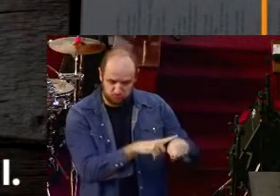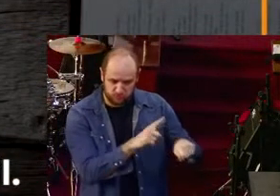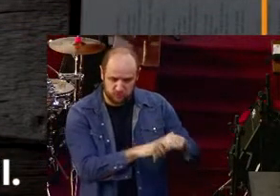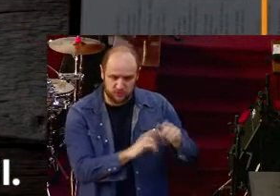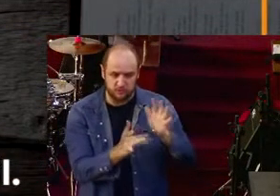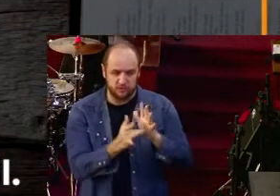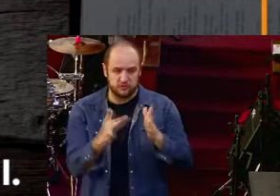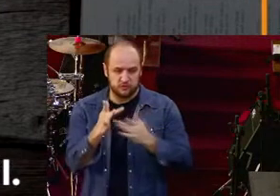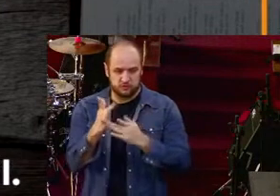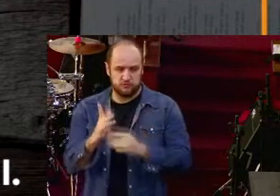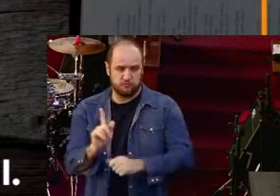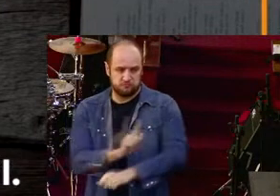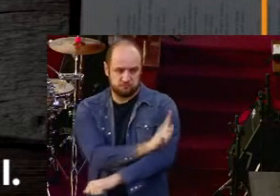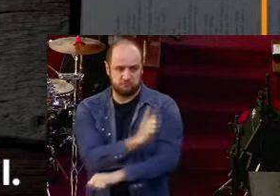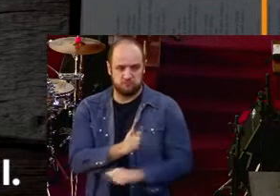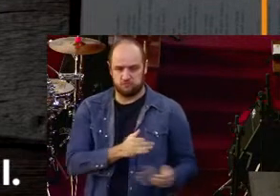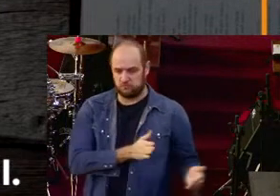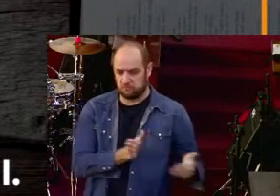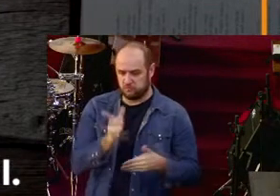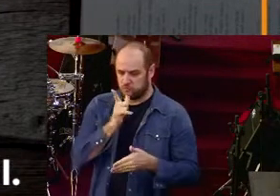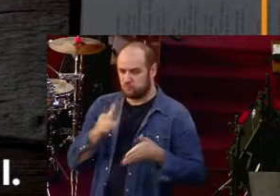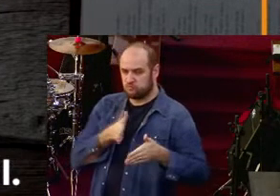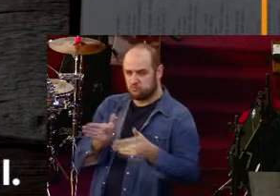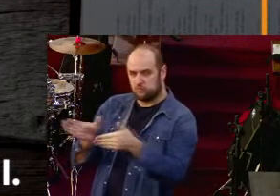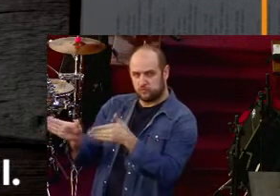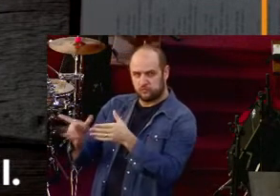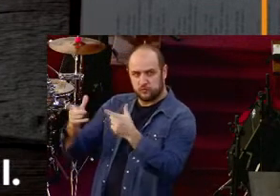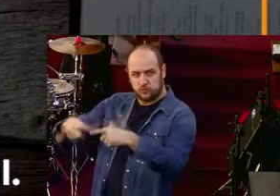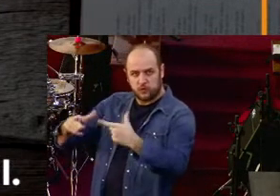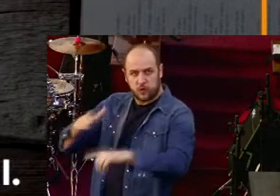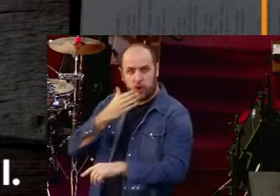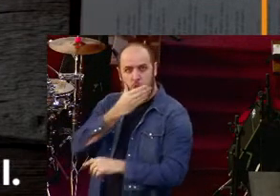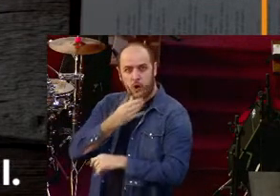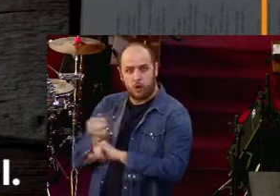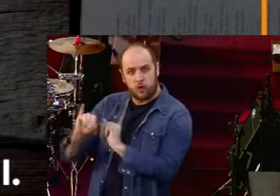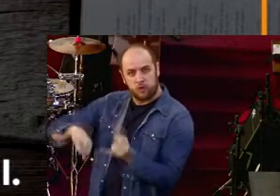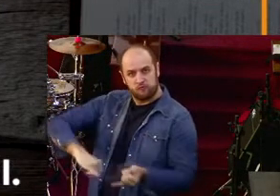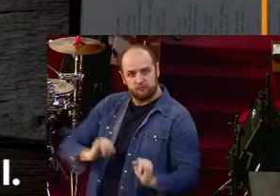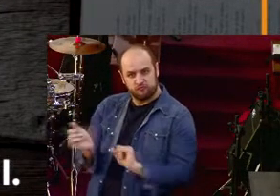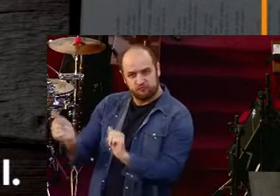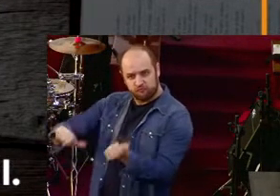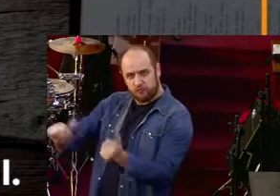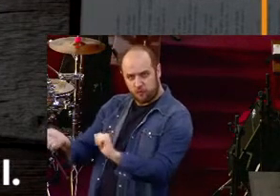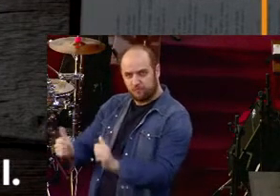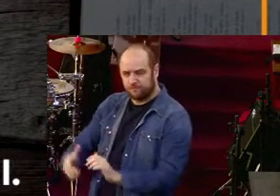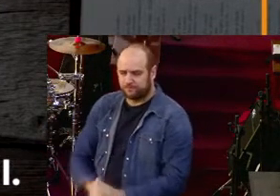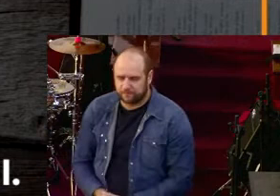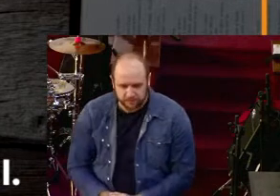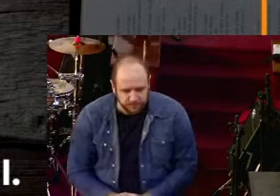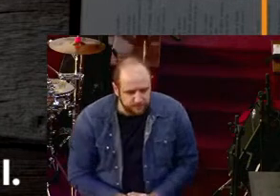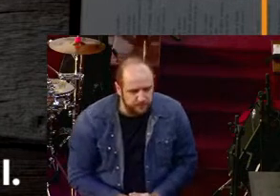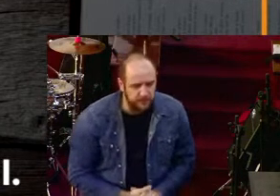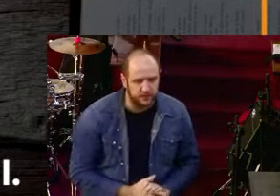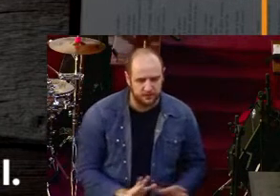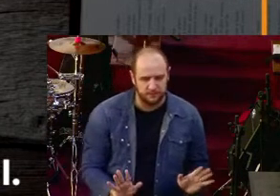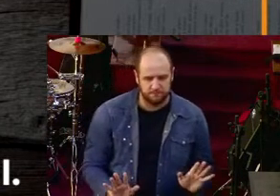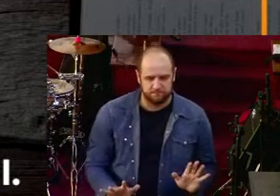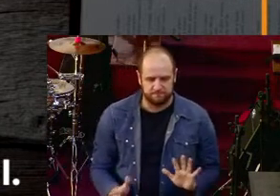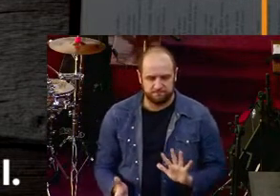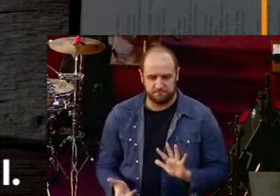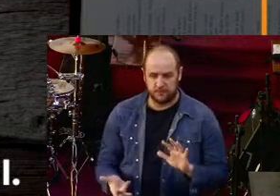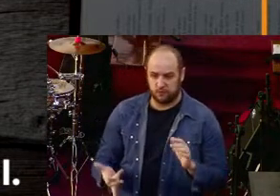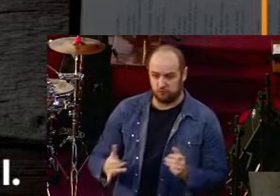o Jordão, a fim de que João o batizasse. Ele, porém, o